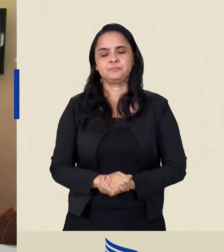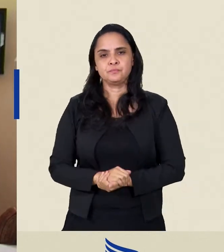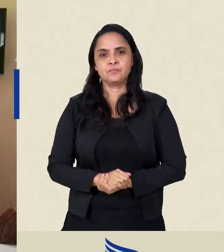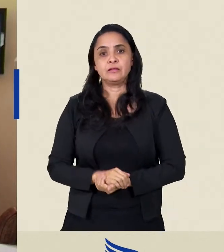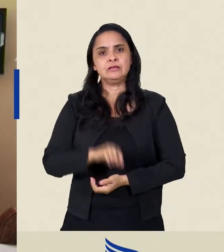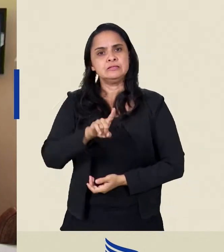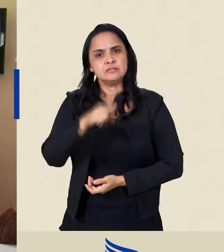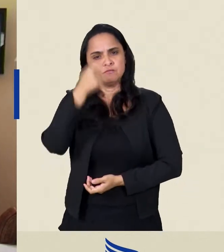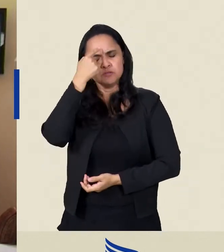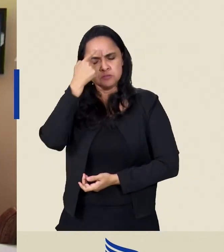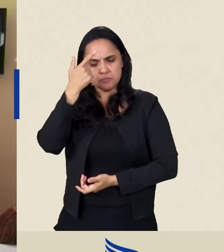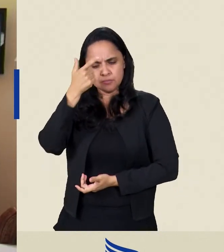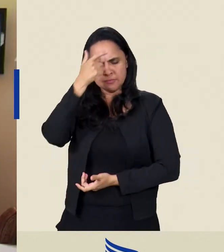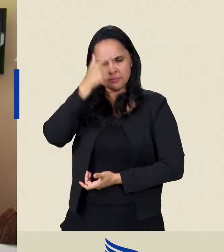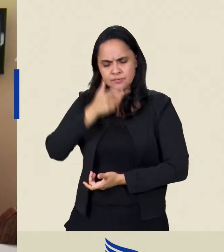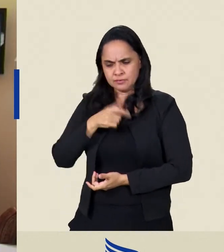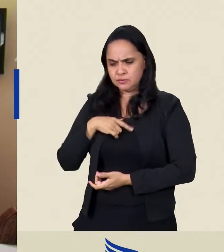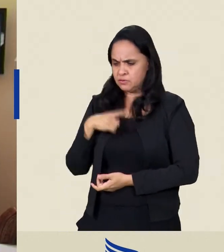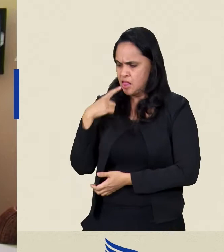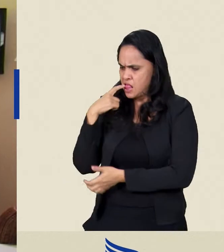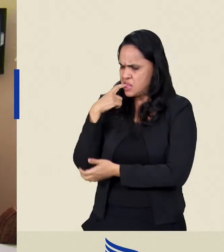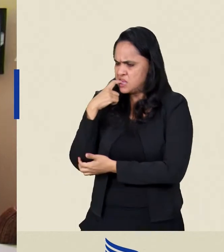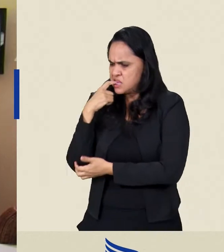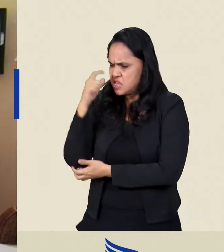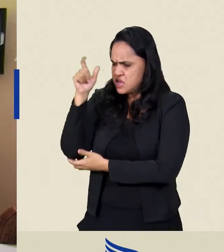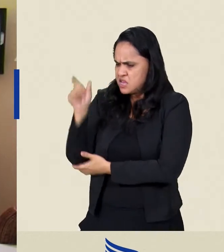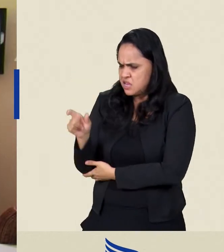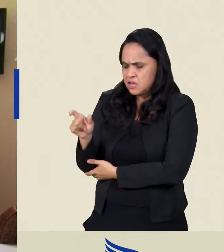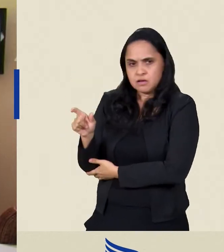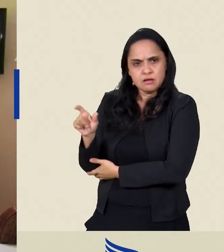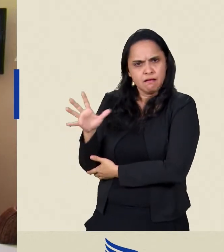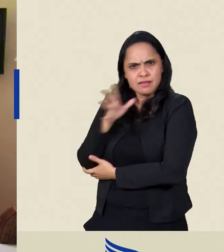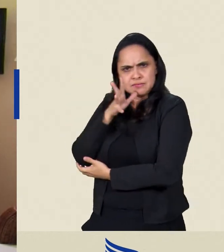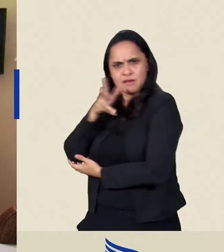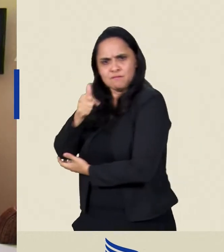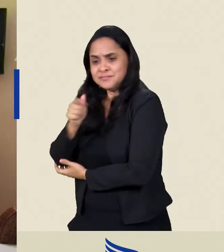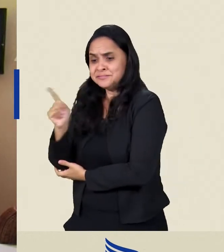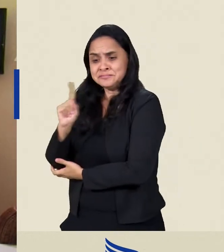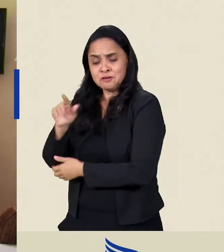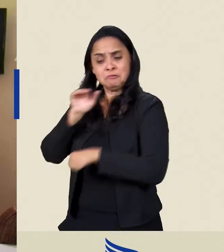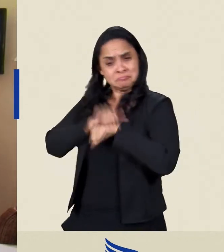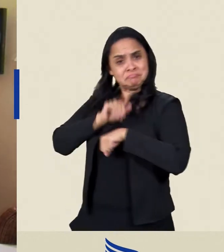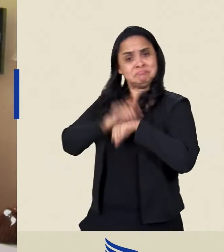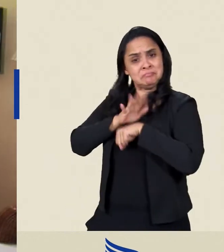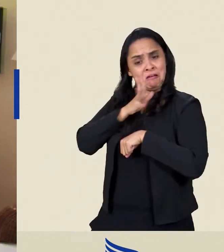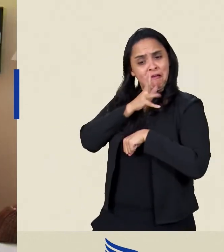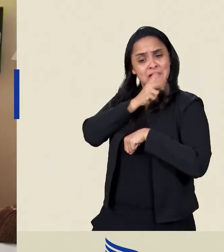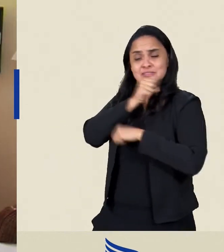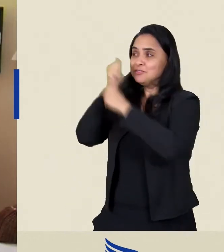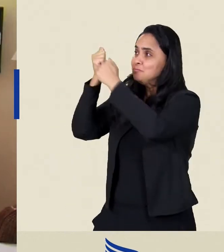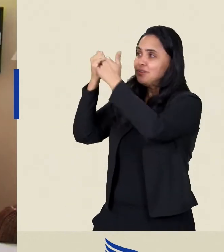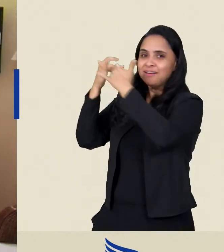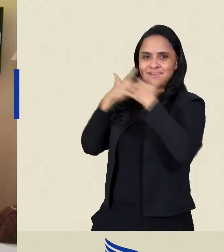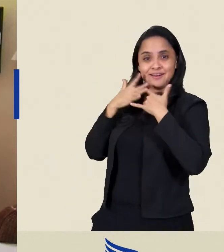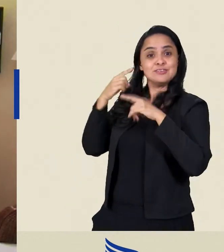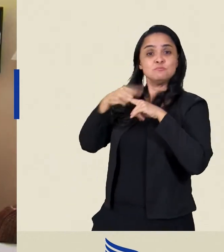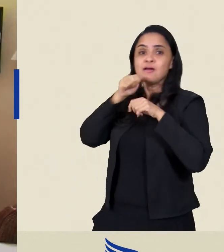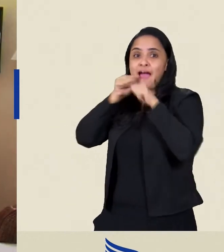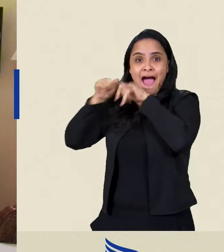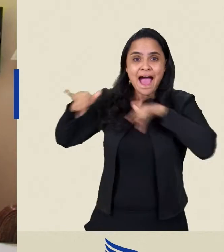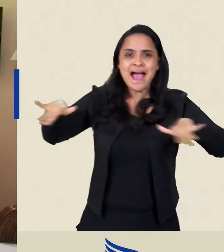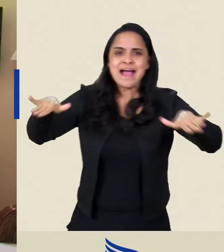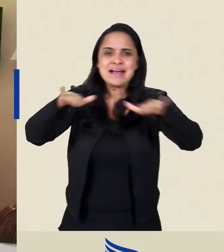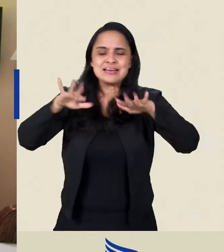o galardão de outro esquece que ele mesmo é salvo unicamente pela graça. Quando estamos diante